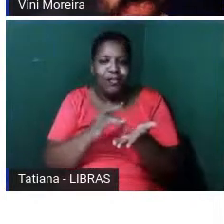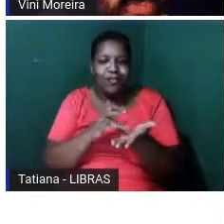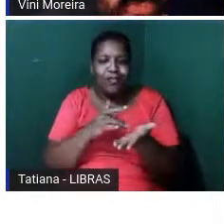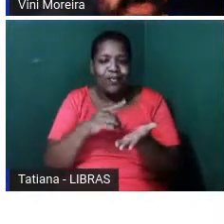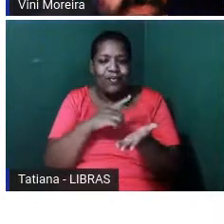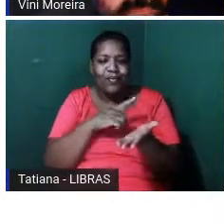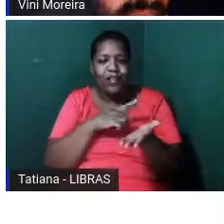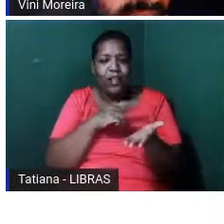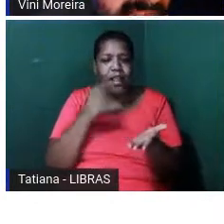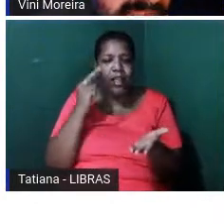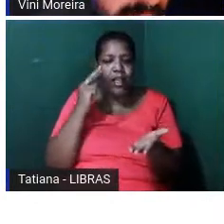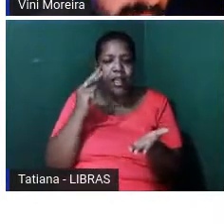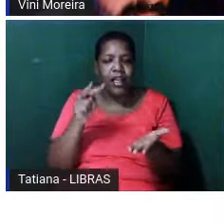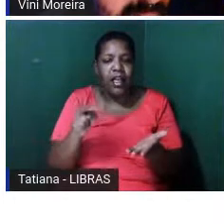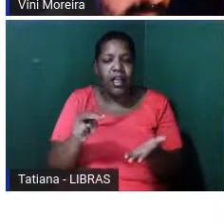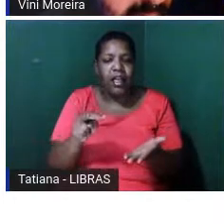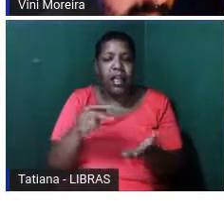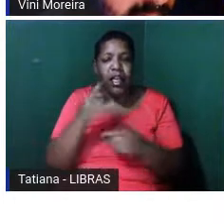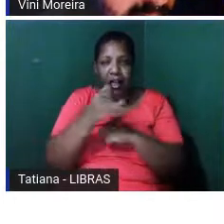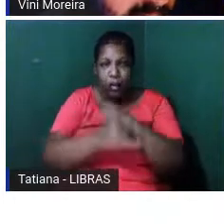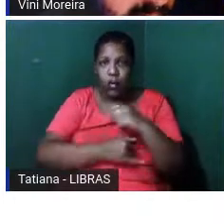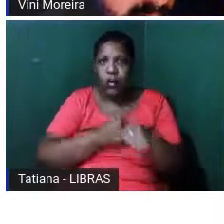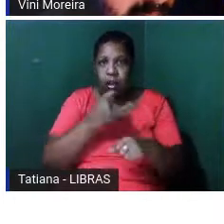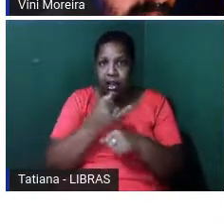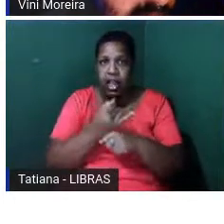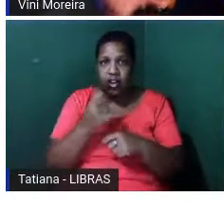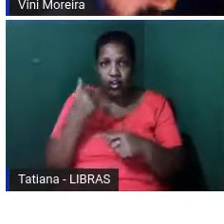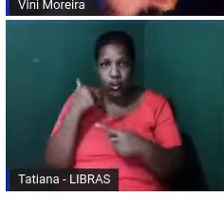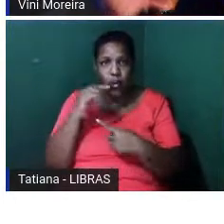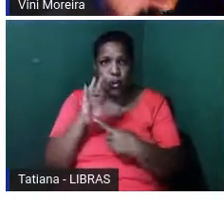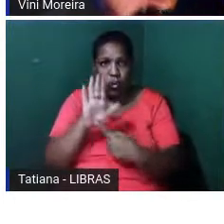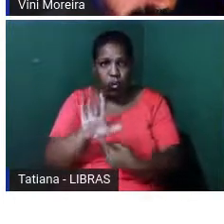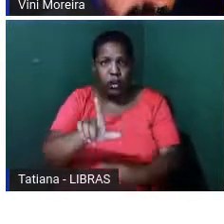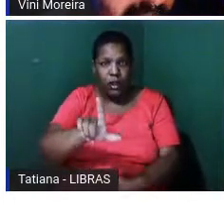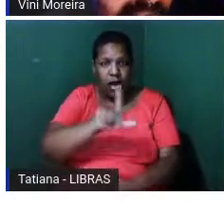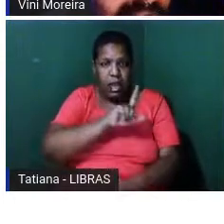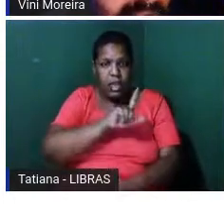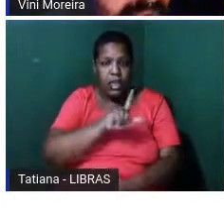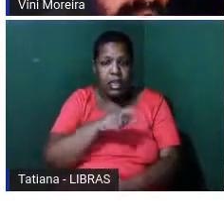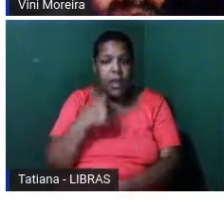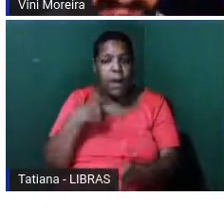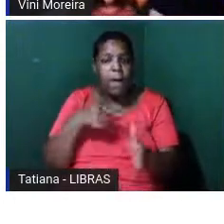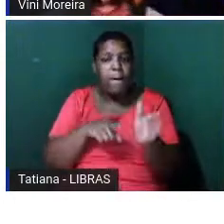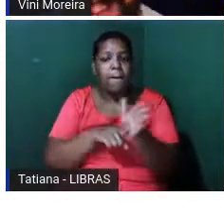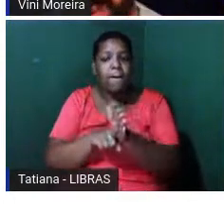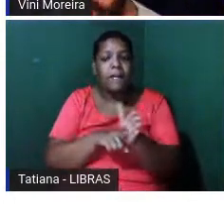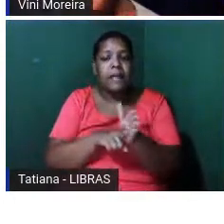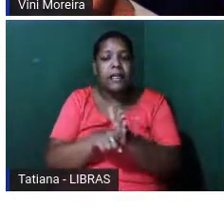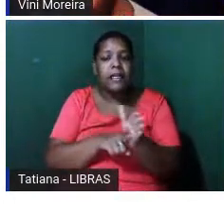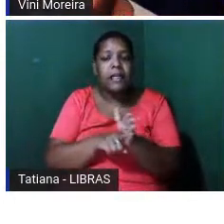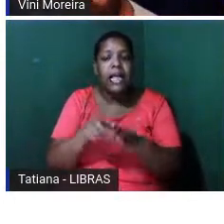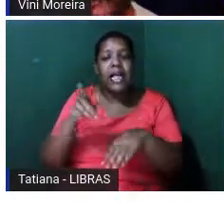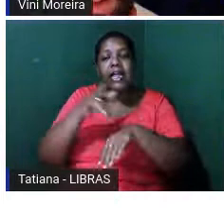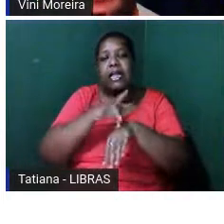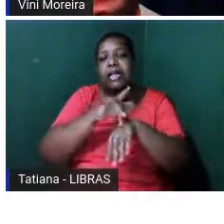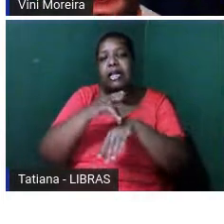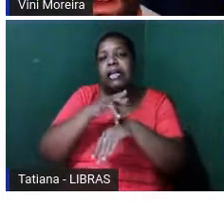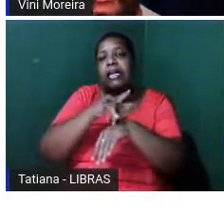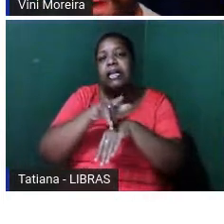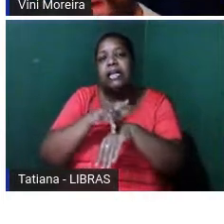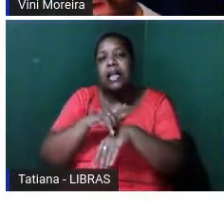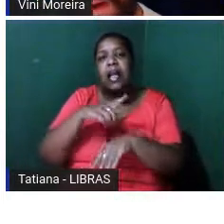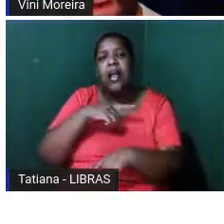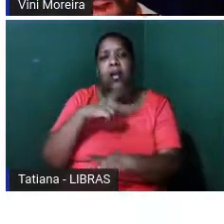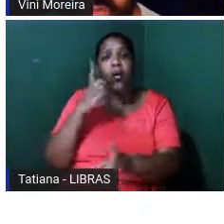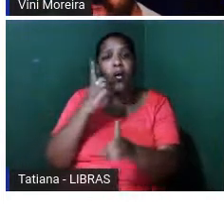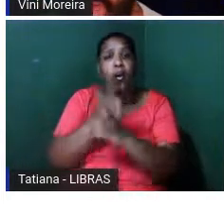Naquele site que eu mostrei pra vocês eu pesquisei dança eu achei um rapaz